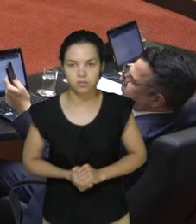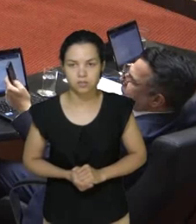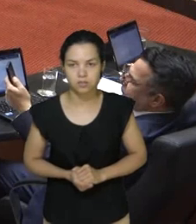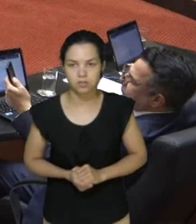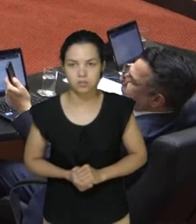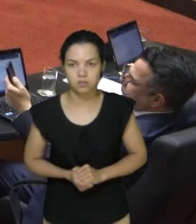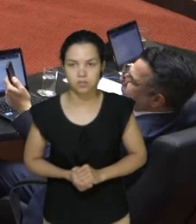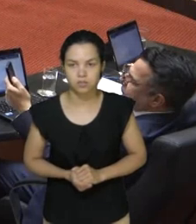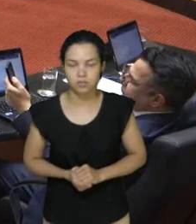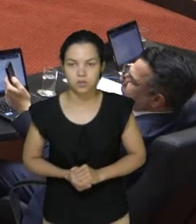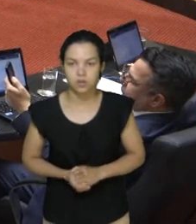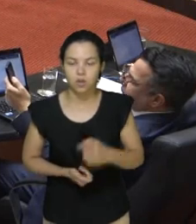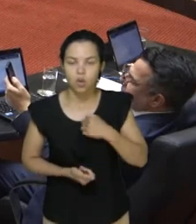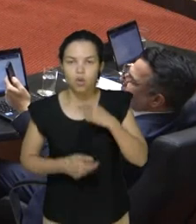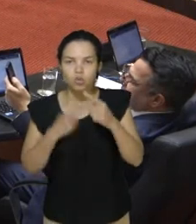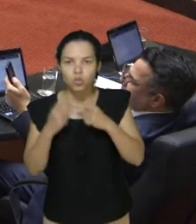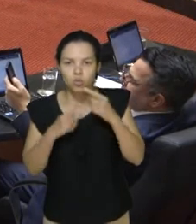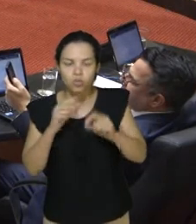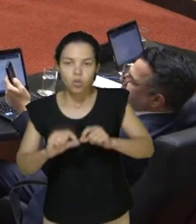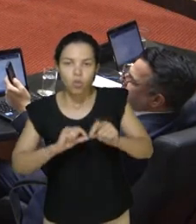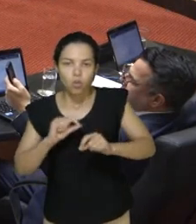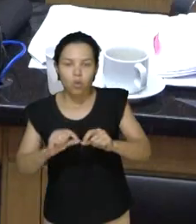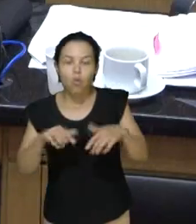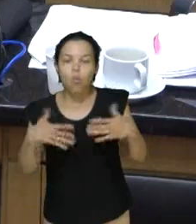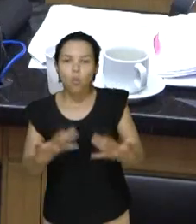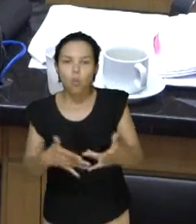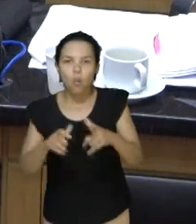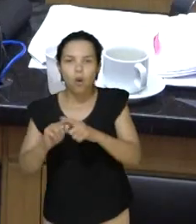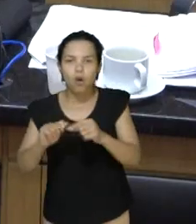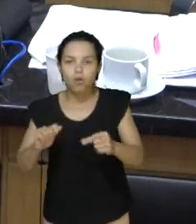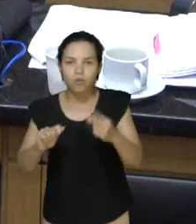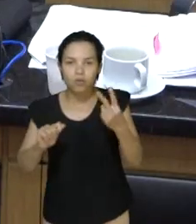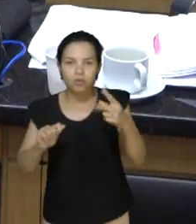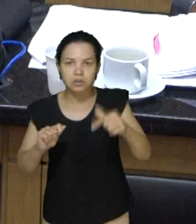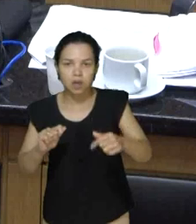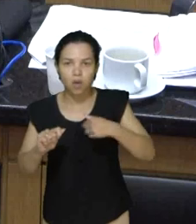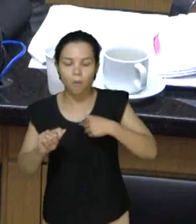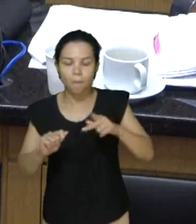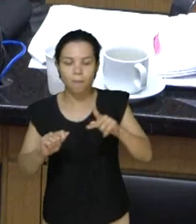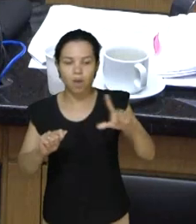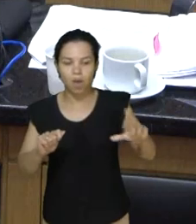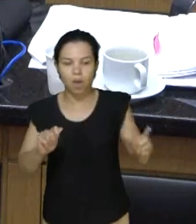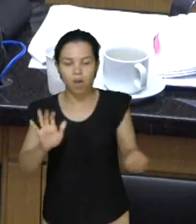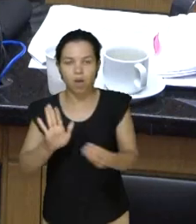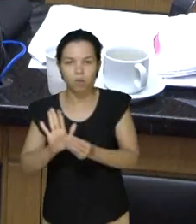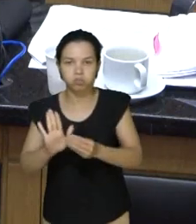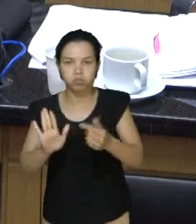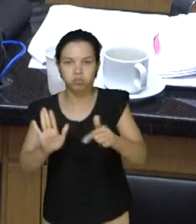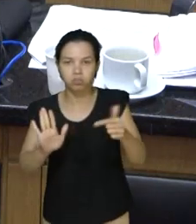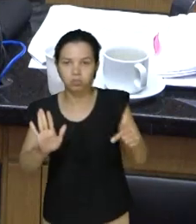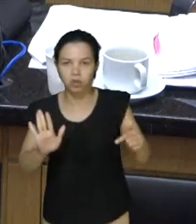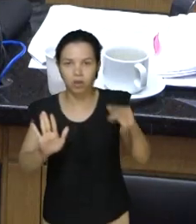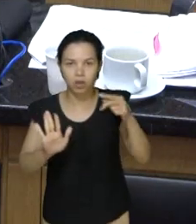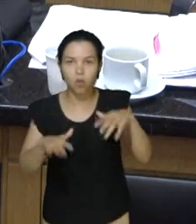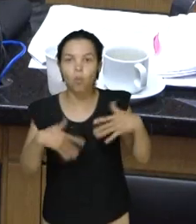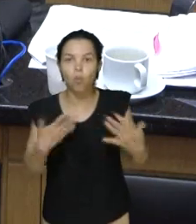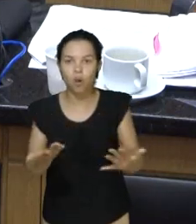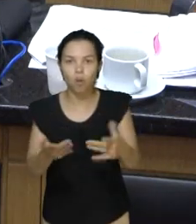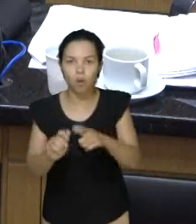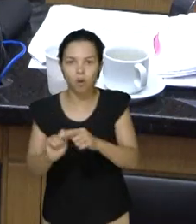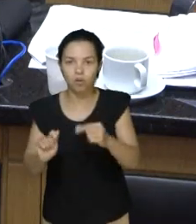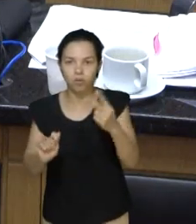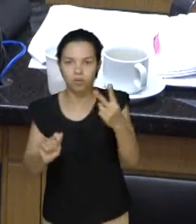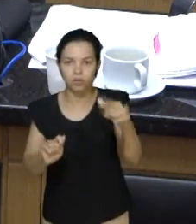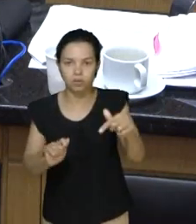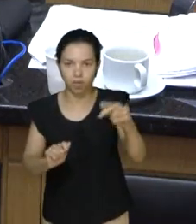Não, eu só fiquei com uma dúvida, qual que é o artigo 27, como a gente não tem o PL em mãos, se é possível... Posso verificar... Fazer